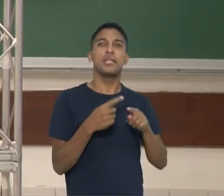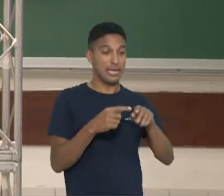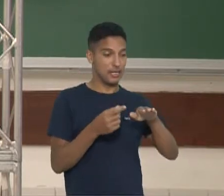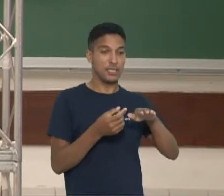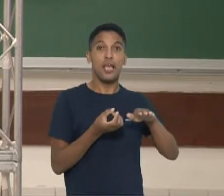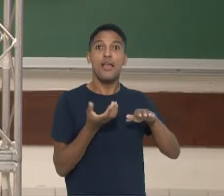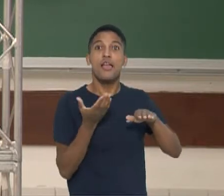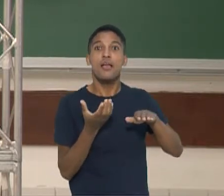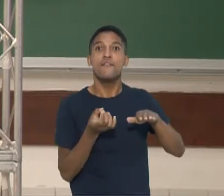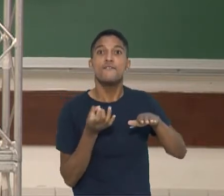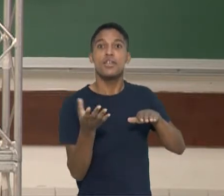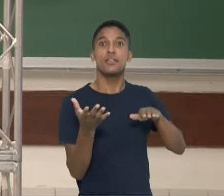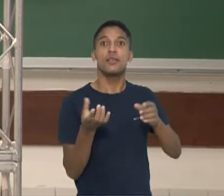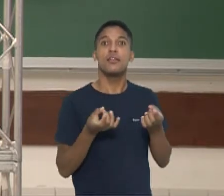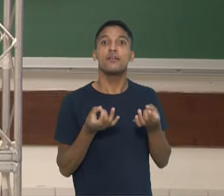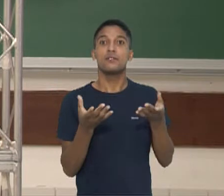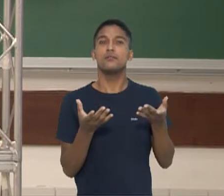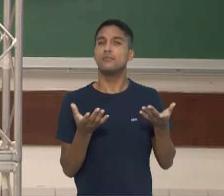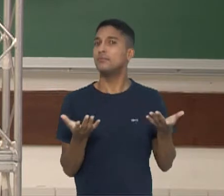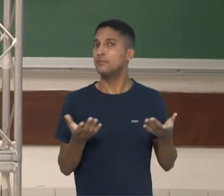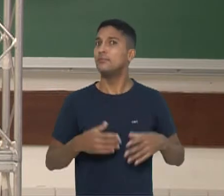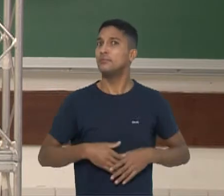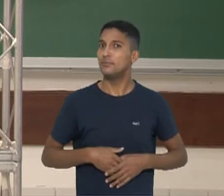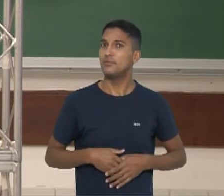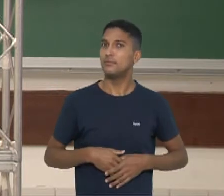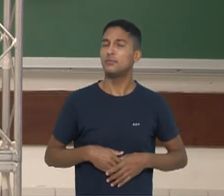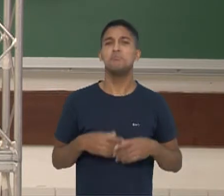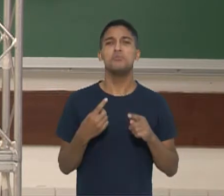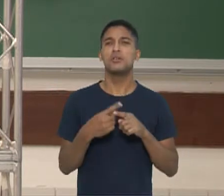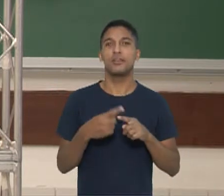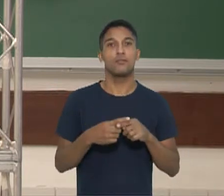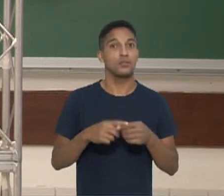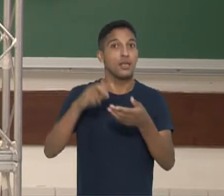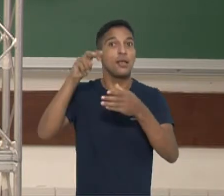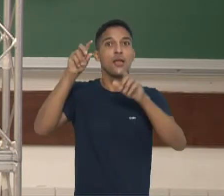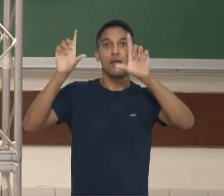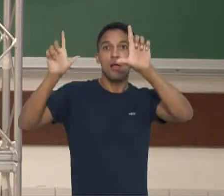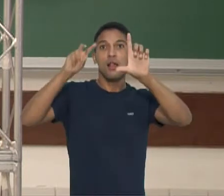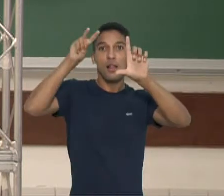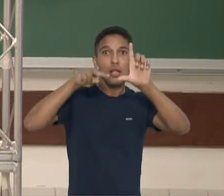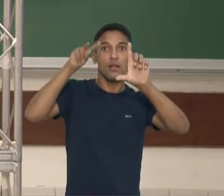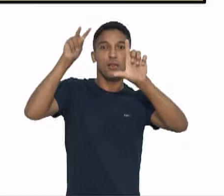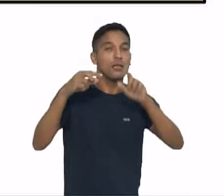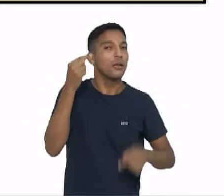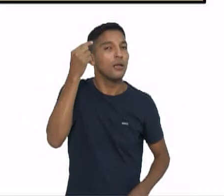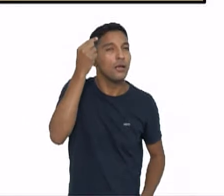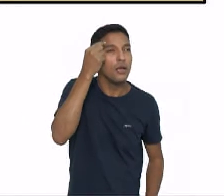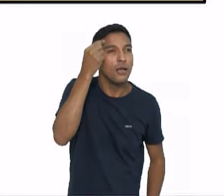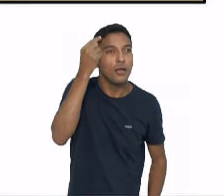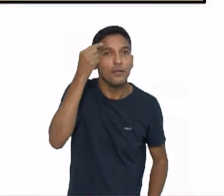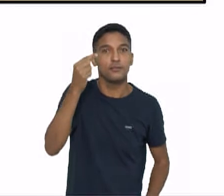esse personagem gostaria de vender os sapatos dele. Por que ele está vendendo esses sapatos?